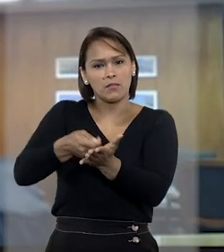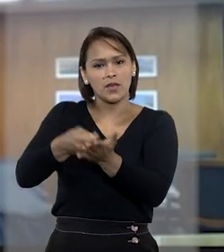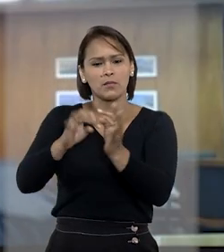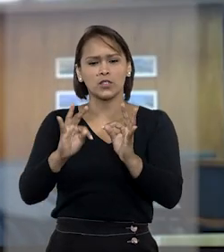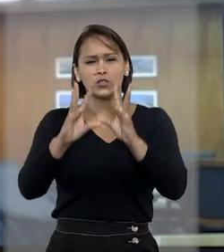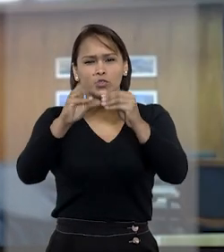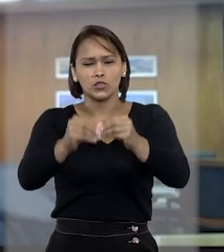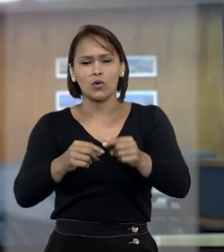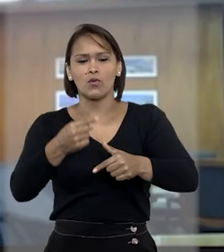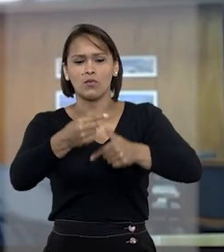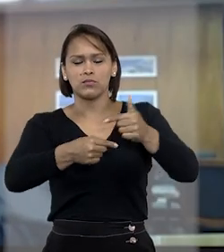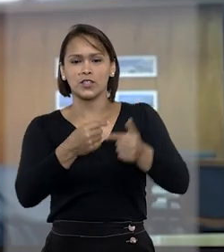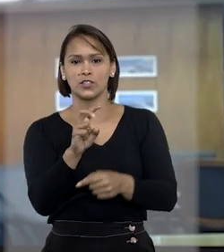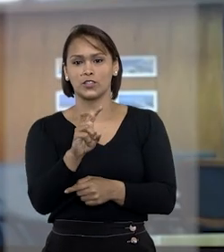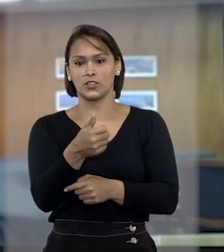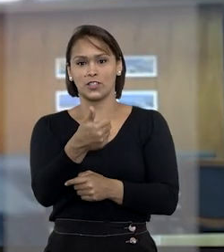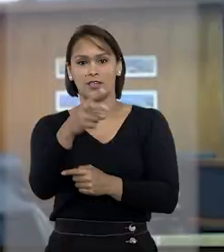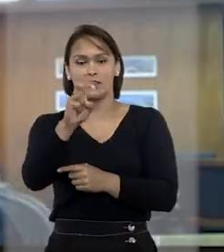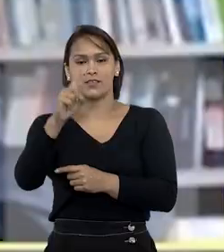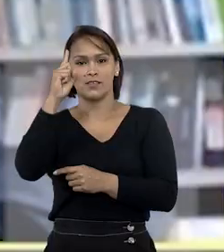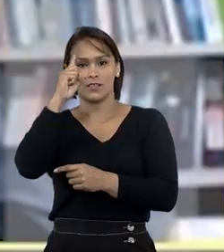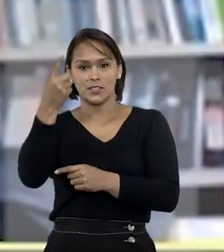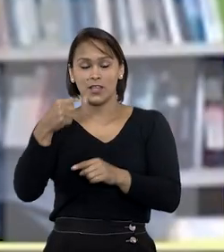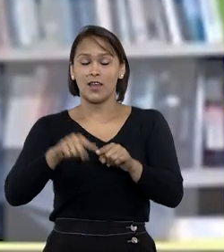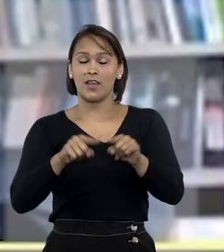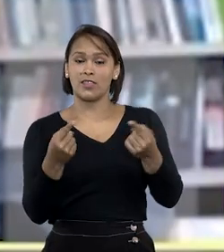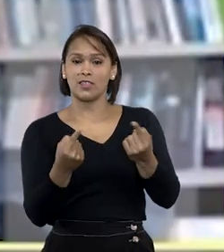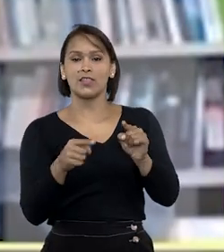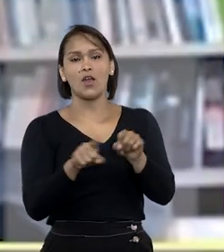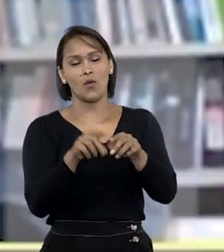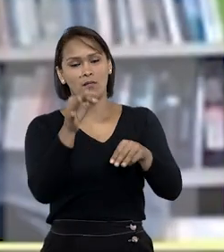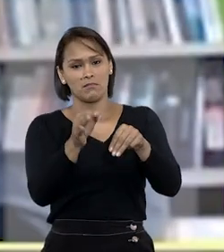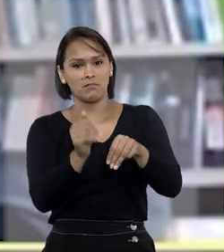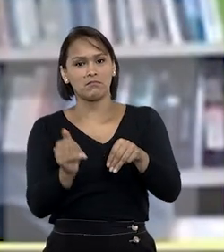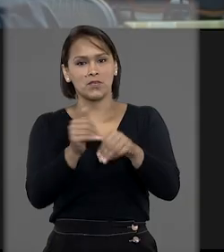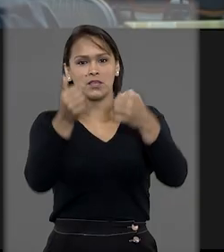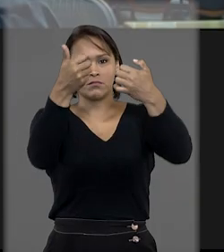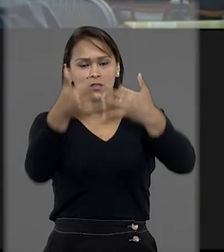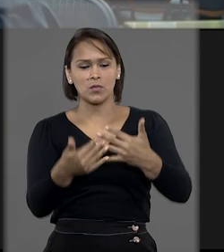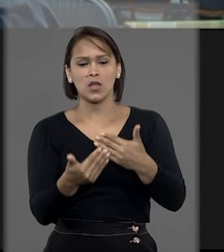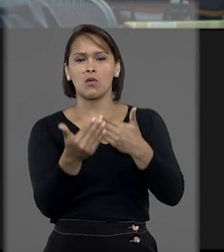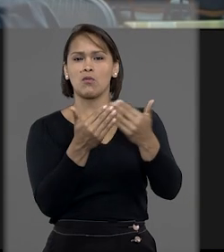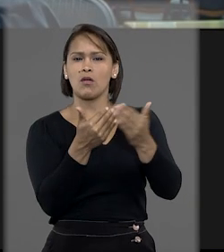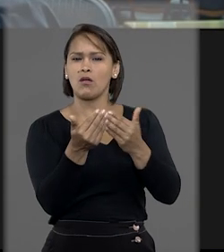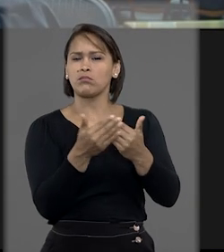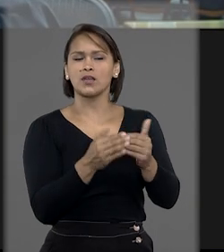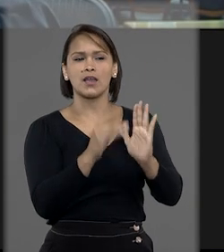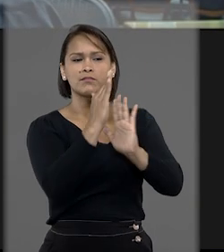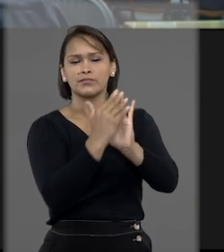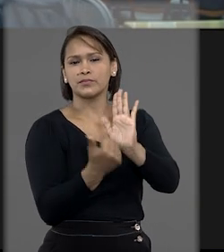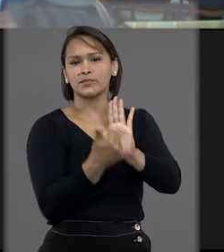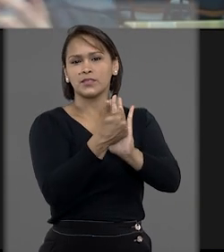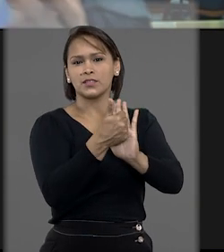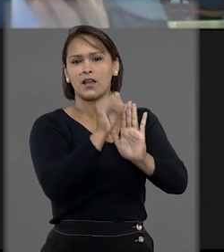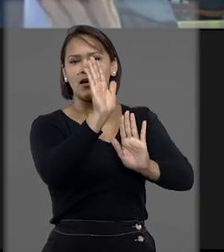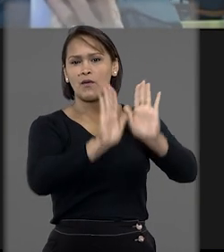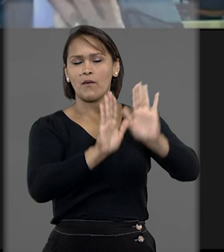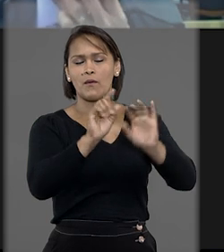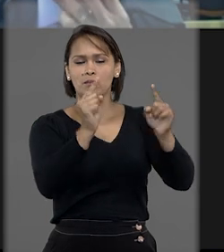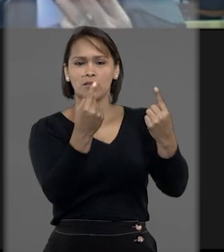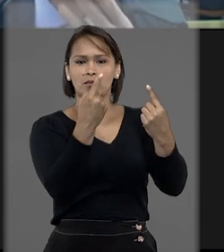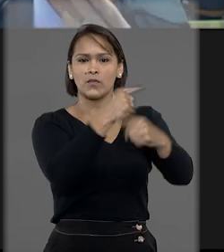das custas e despesas no prazo de 15 dias dessa forma segundo a ministra qualquer citação da parte contrária